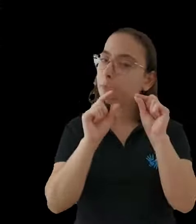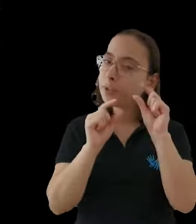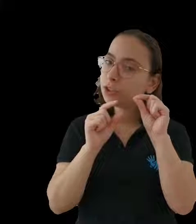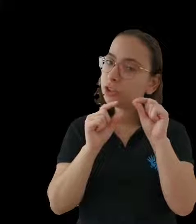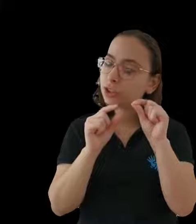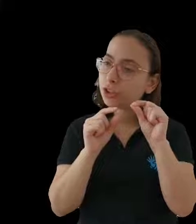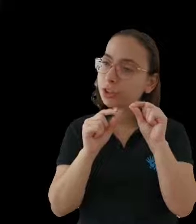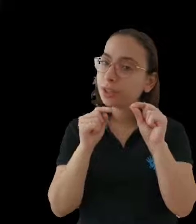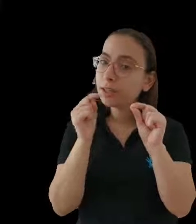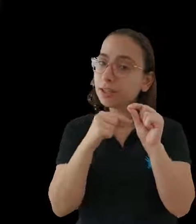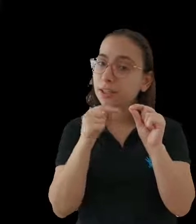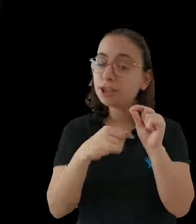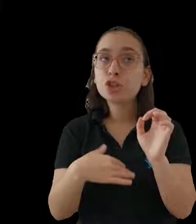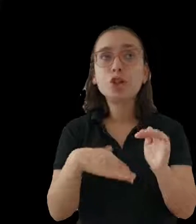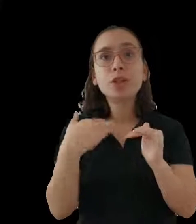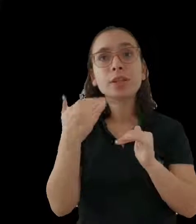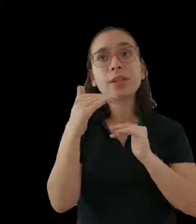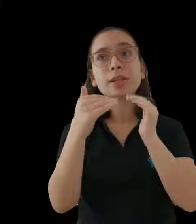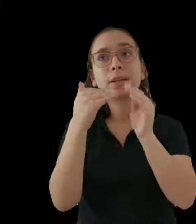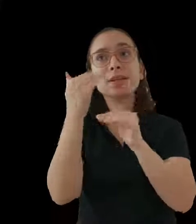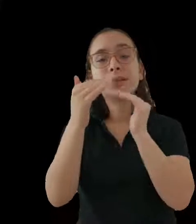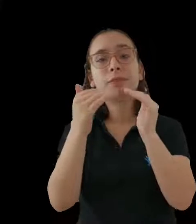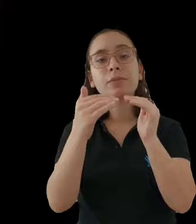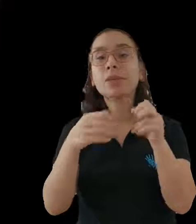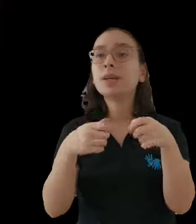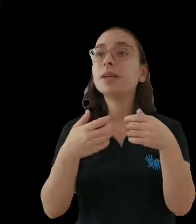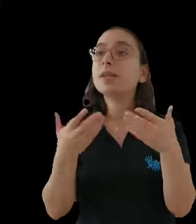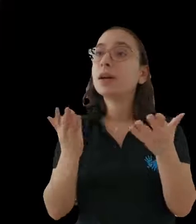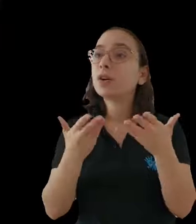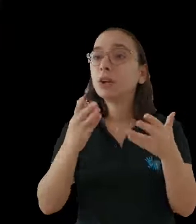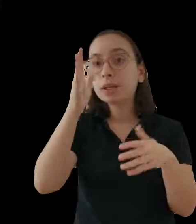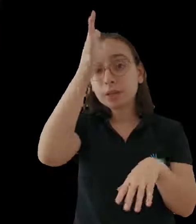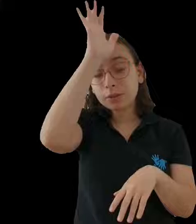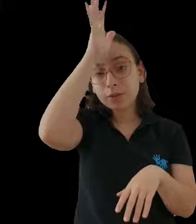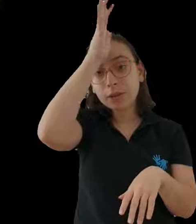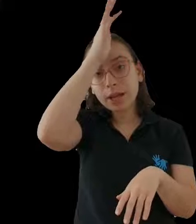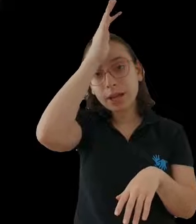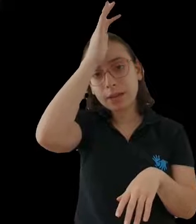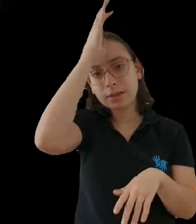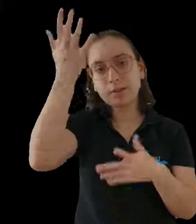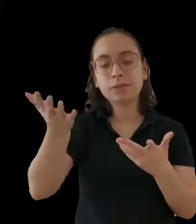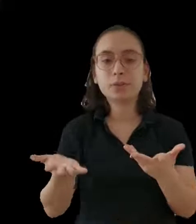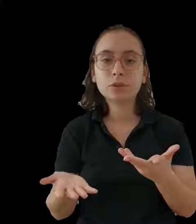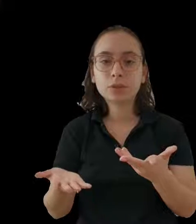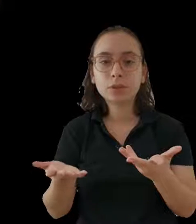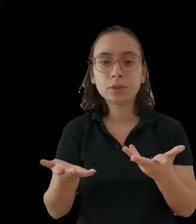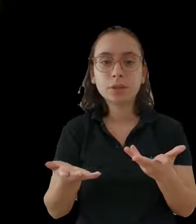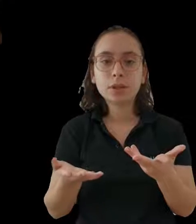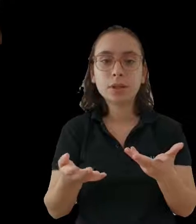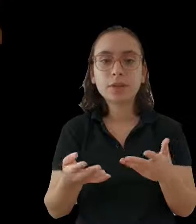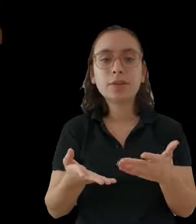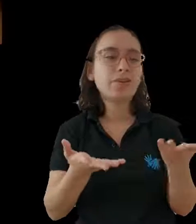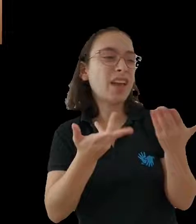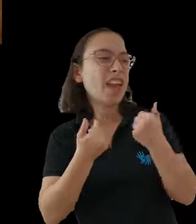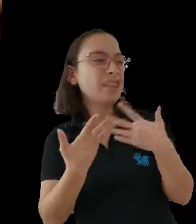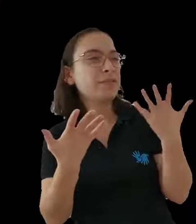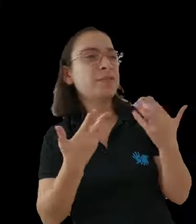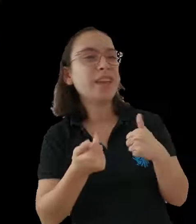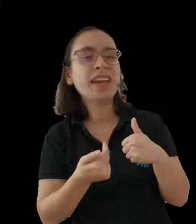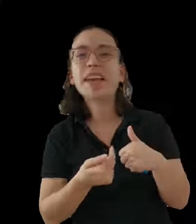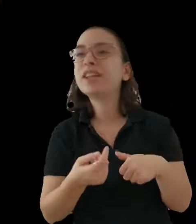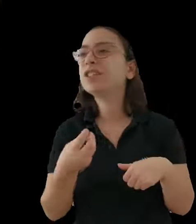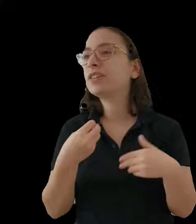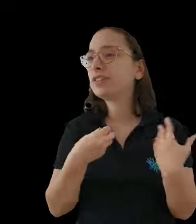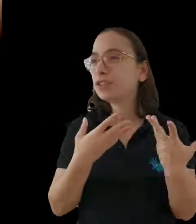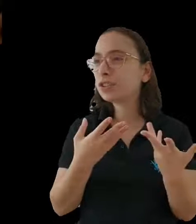Então o pintinho, ele percebe que ele cresceu e que ele é um galo agora. Então aí todo mundo do galinheiro fala: